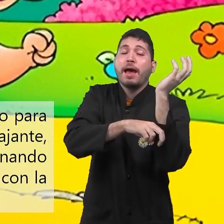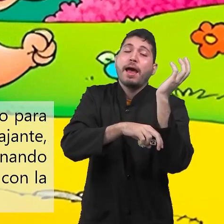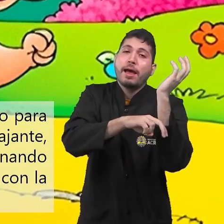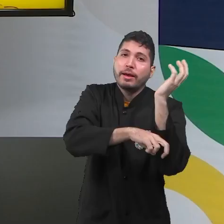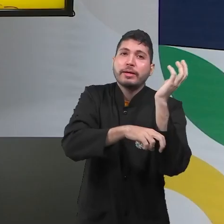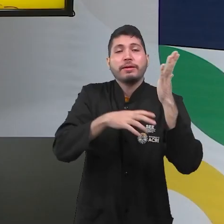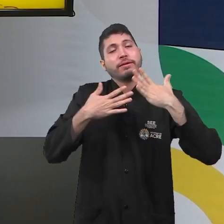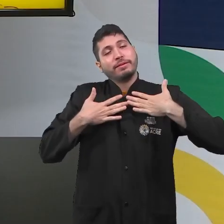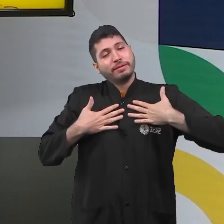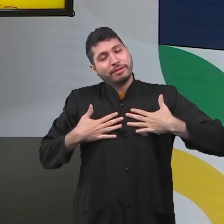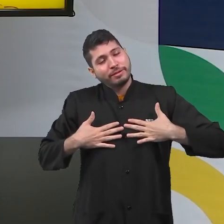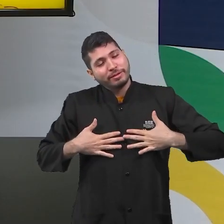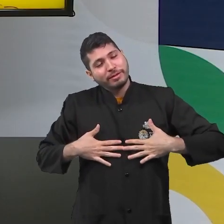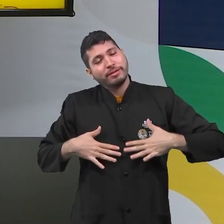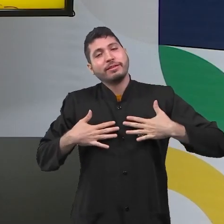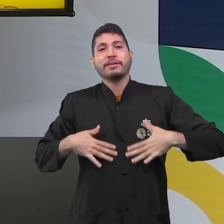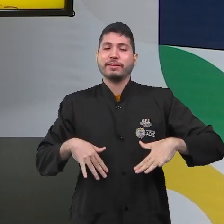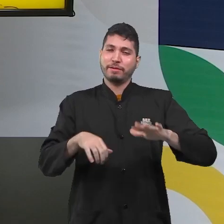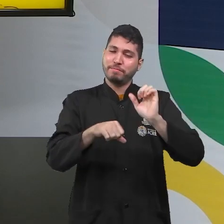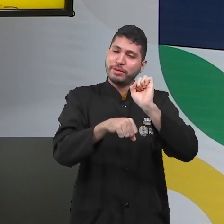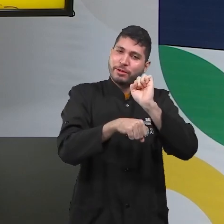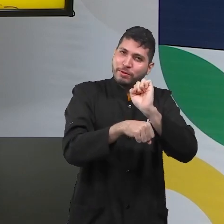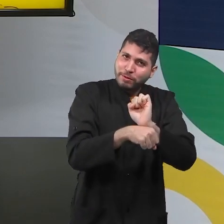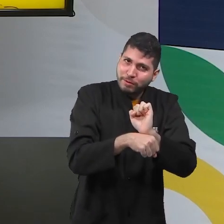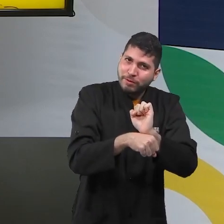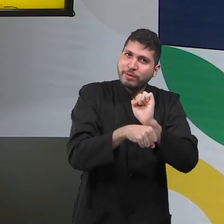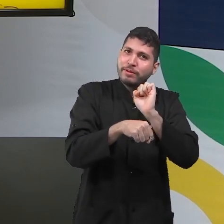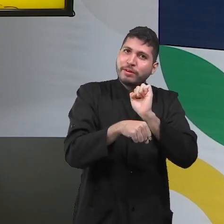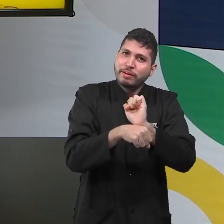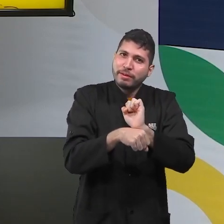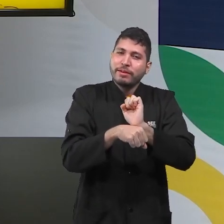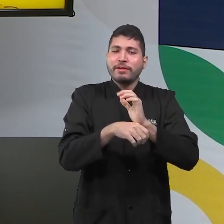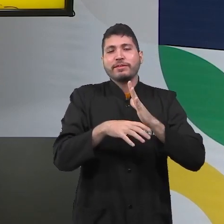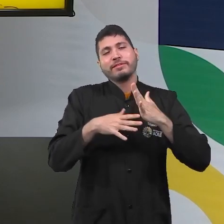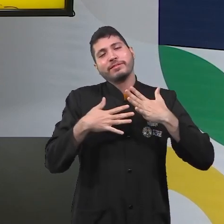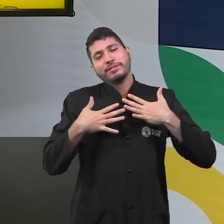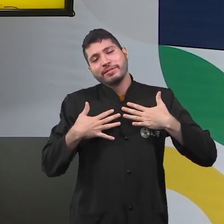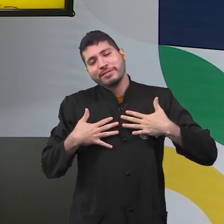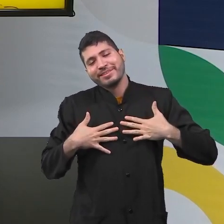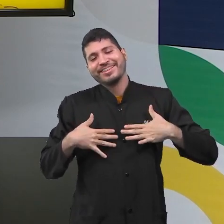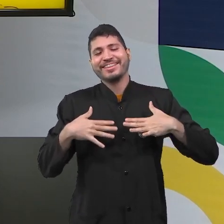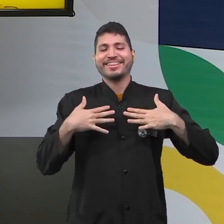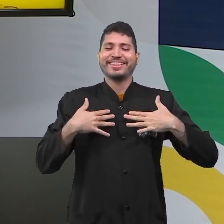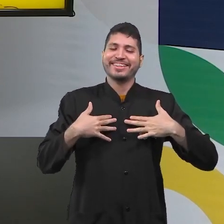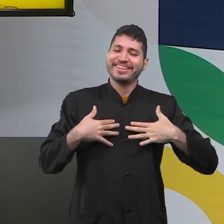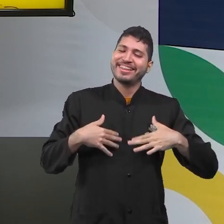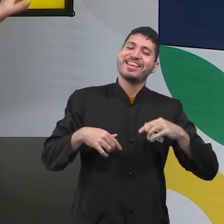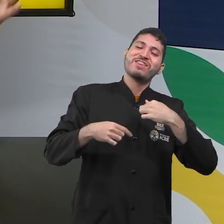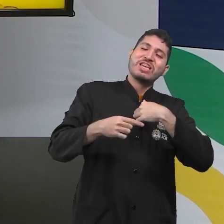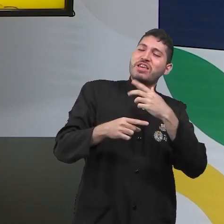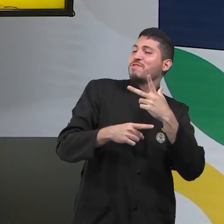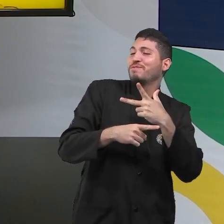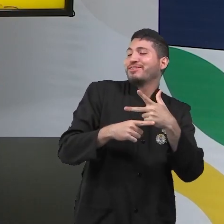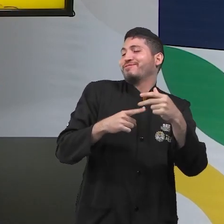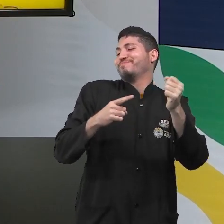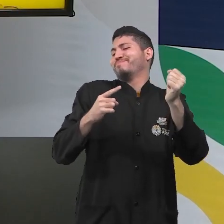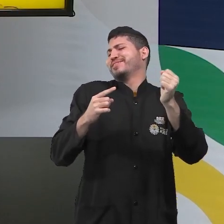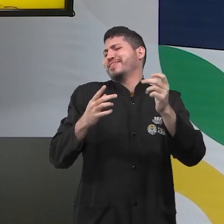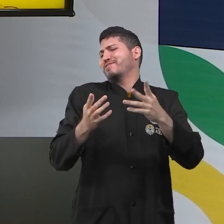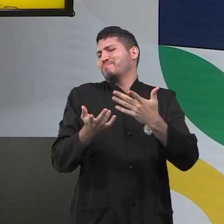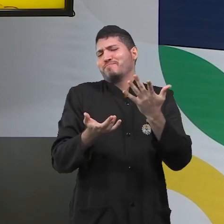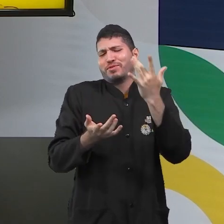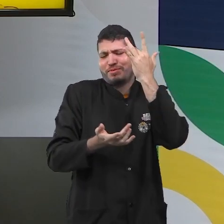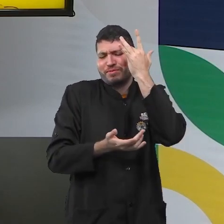seja, a tartaruga parou debaixo de uma árvore, deitou e começou a descansar, achando que a tartaruga não ia cruzar a linha de chegada